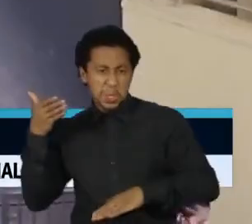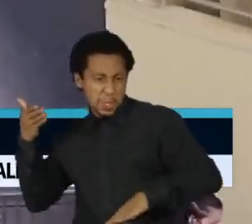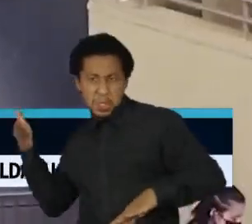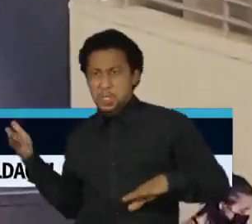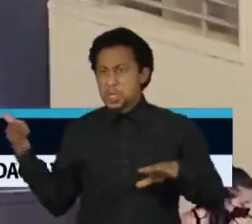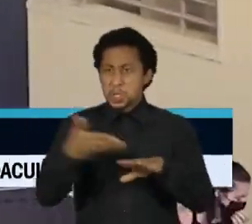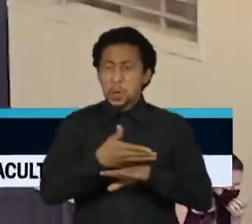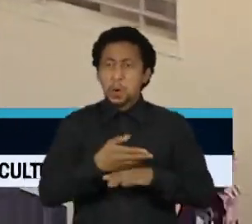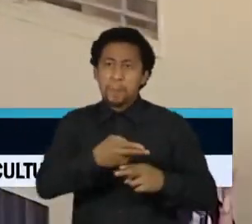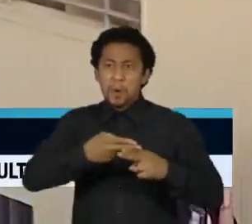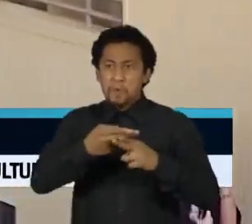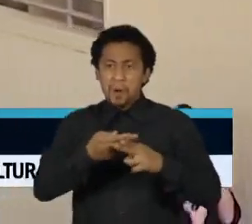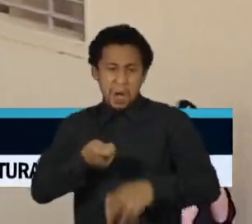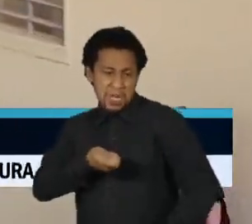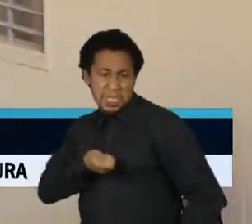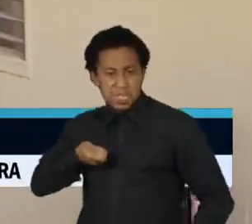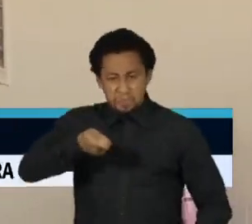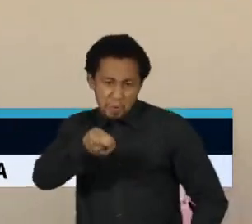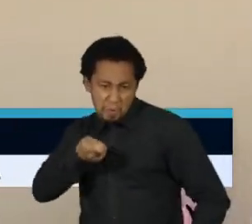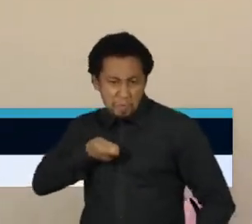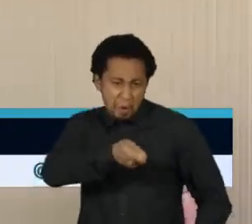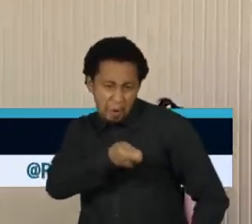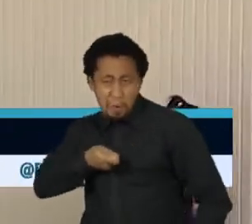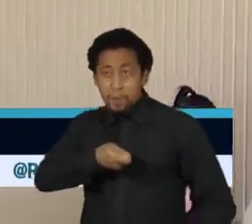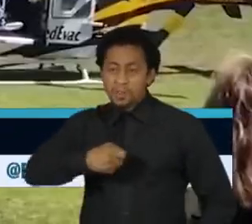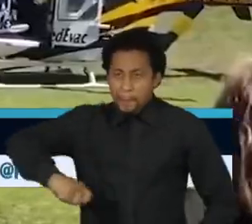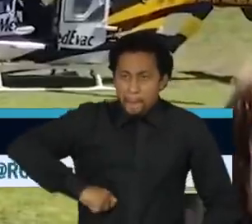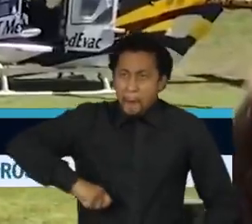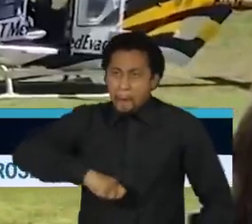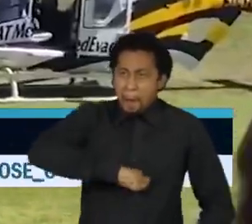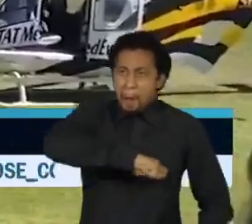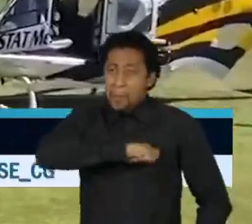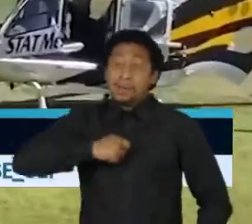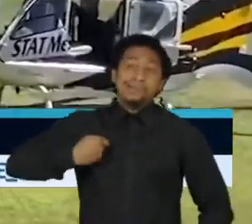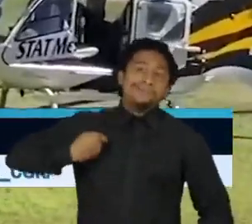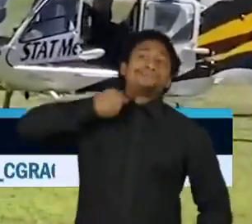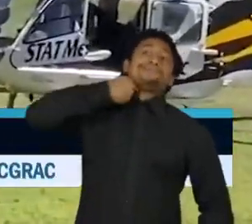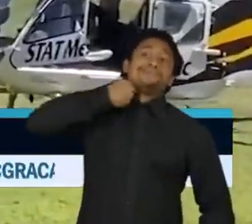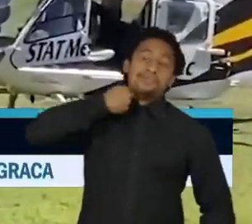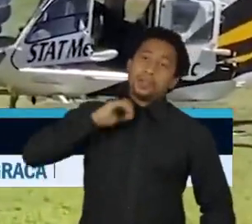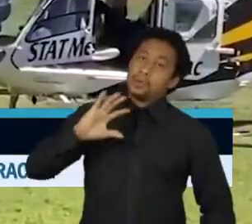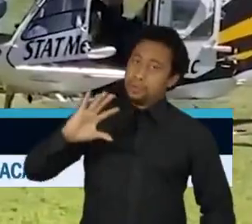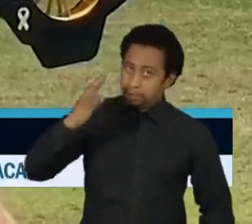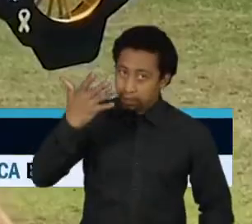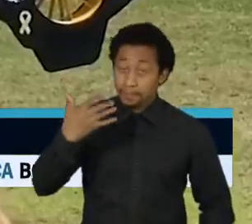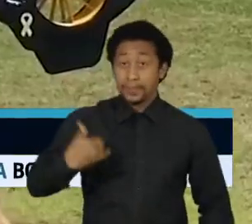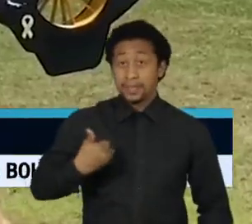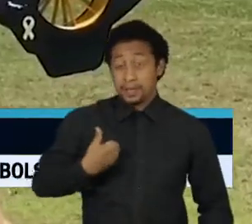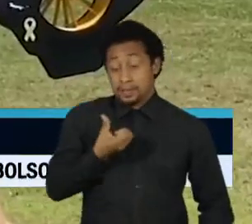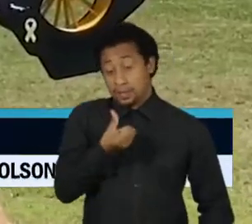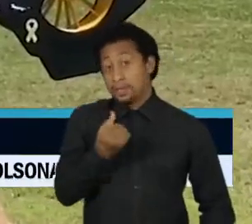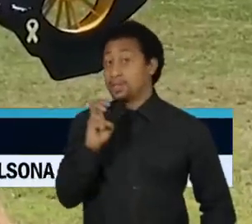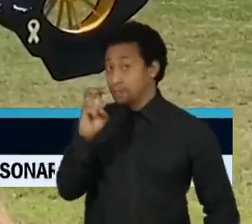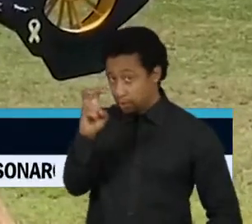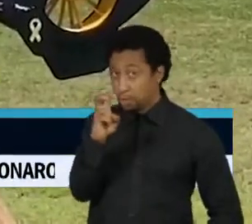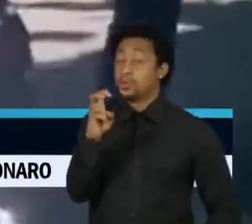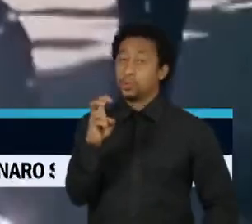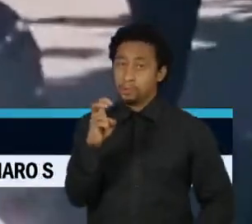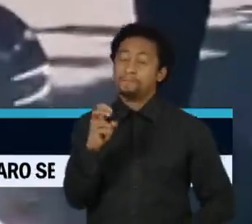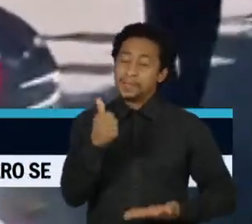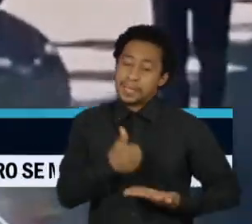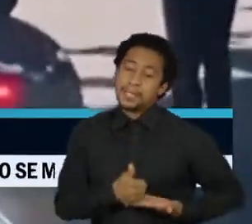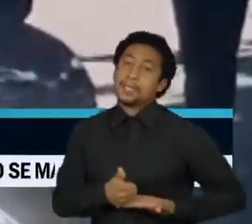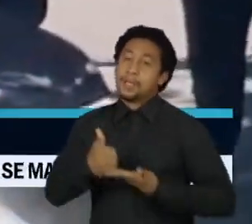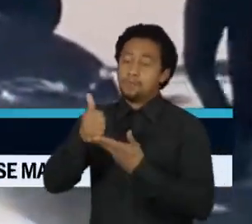vários golpes de faca um deles atingiu o pescoço do escritor Crush de 75 anos foi levado de helicóptero para o hospital